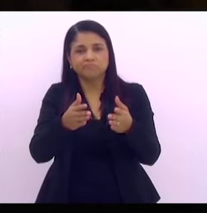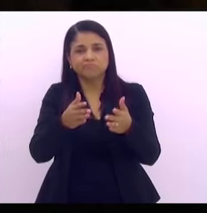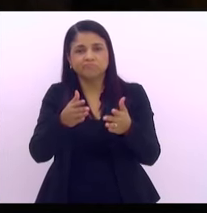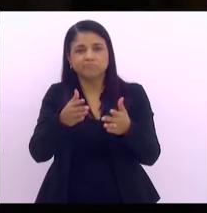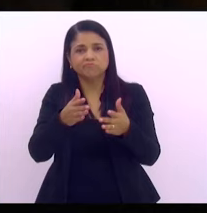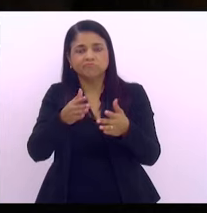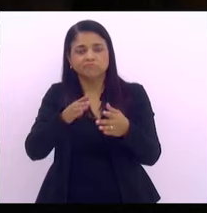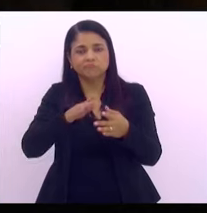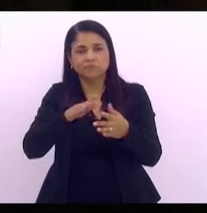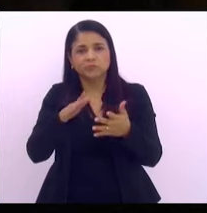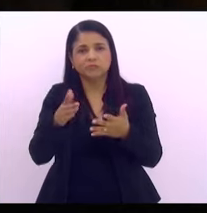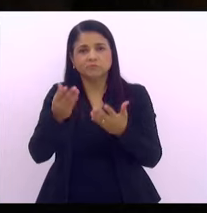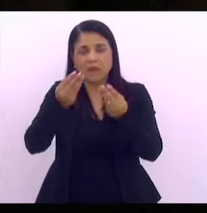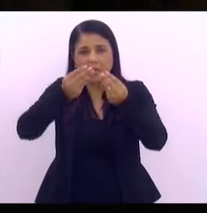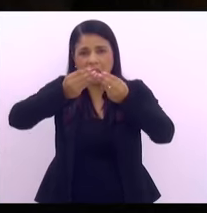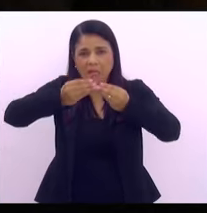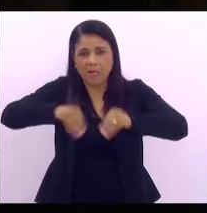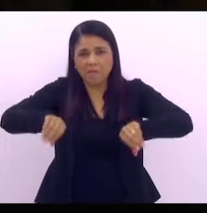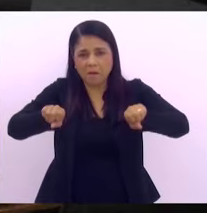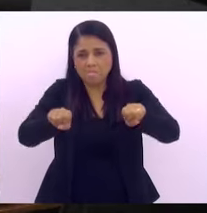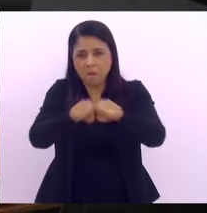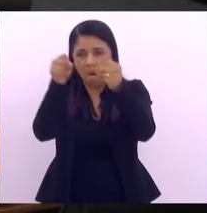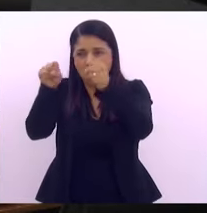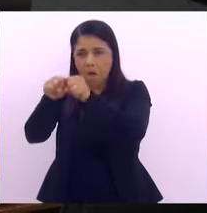senhora presidente. Muito obrigado.